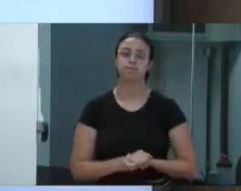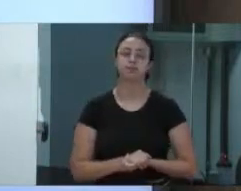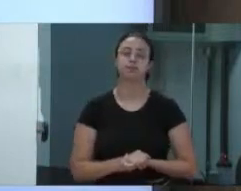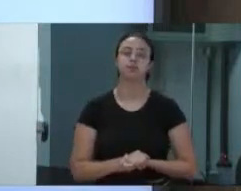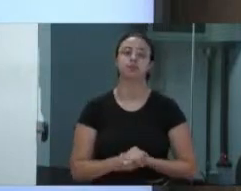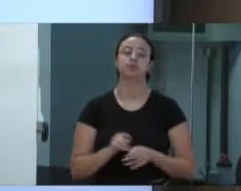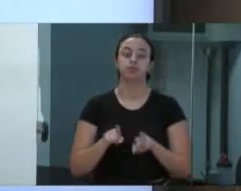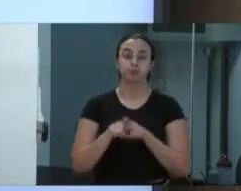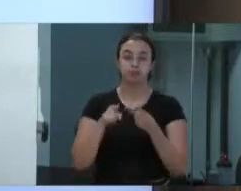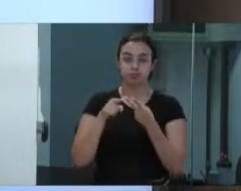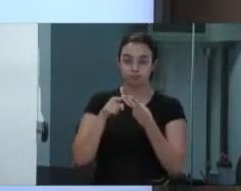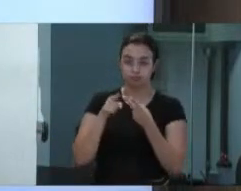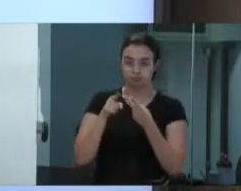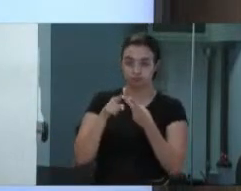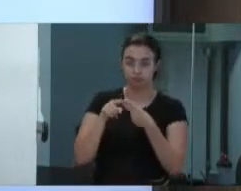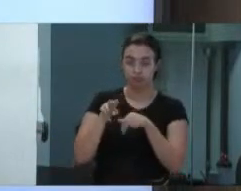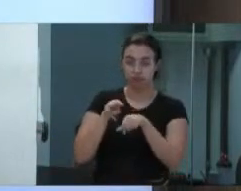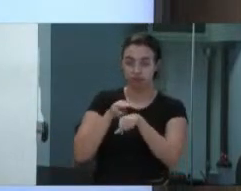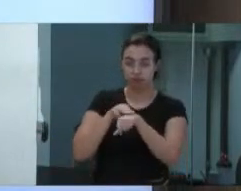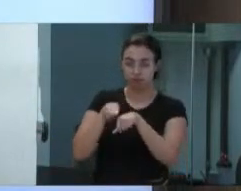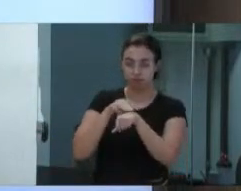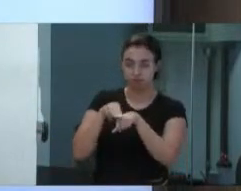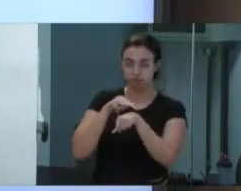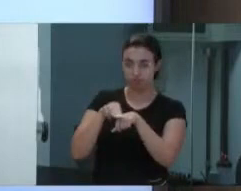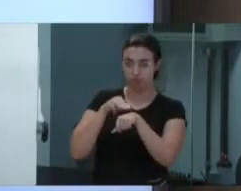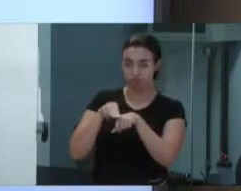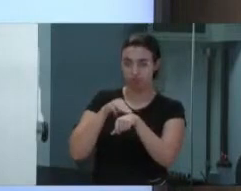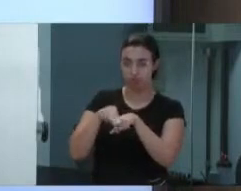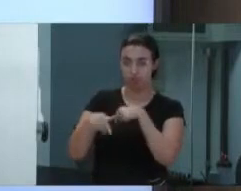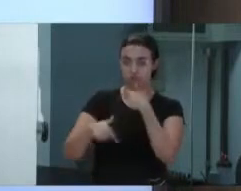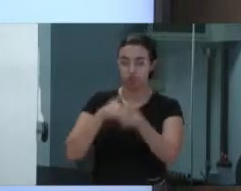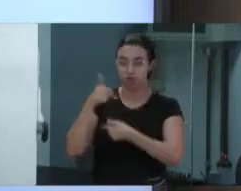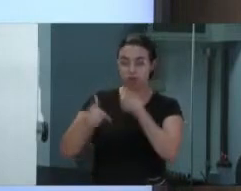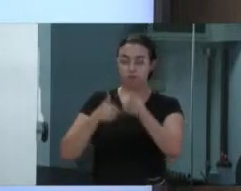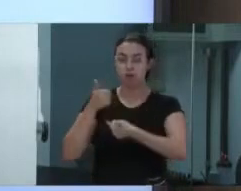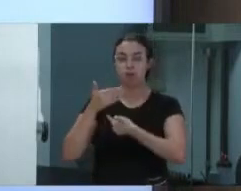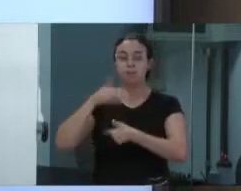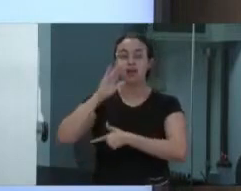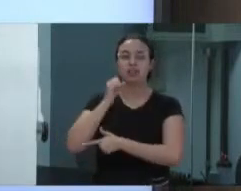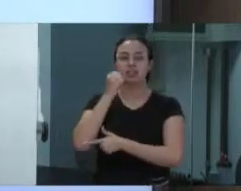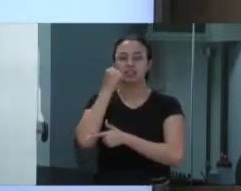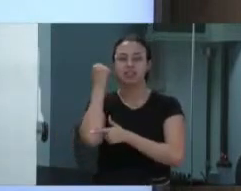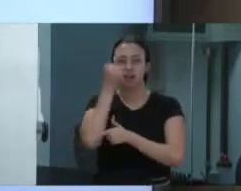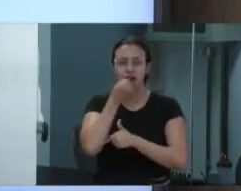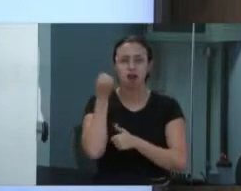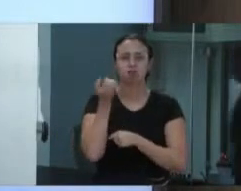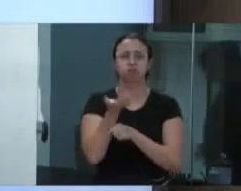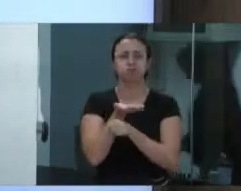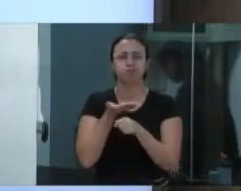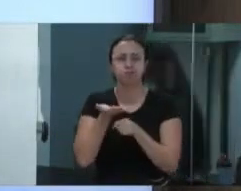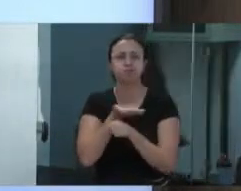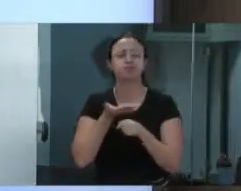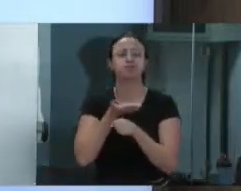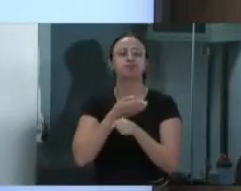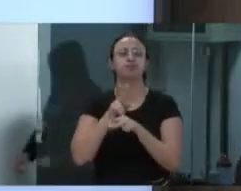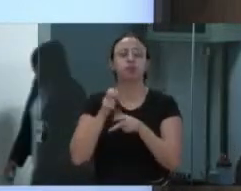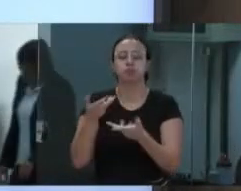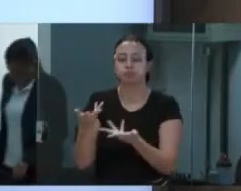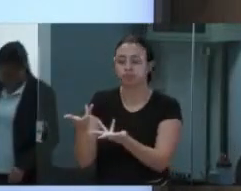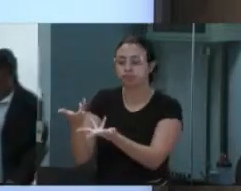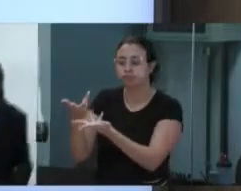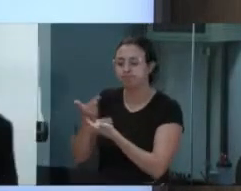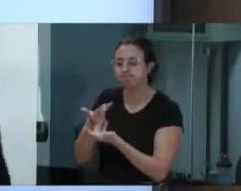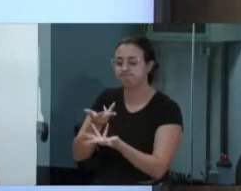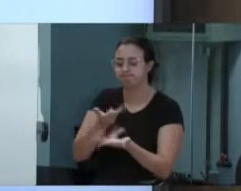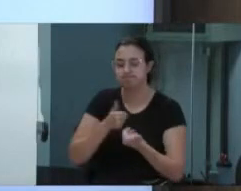aí em marrom, né, destacado em marrom, que são os serviços da alta complexidade, que são aqueles serviços todos, as modalidades de acolhimento. Então, aqui a